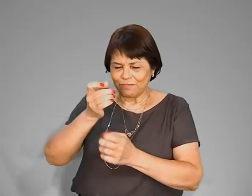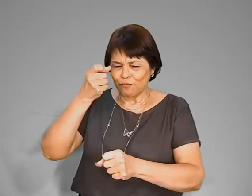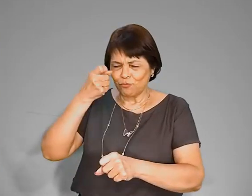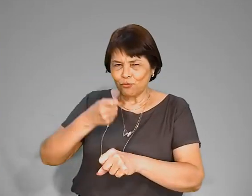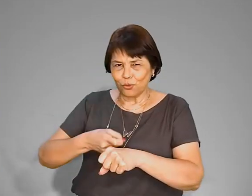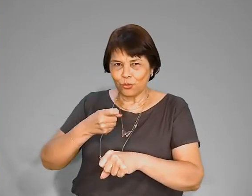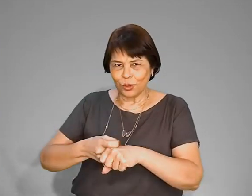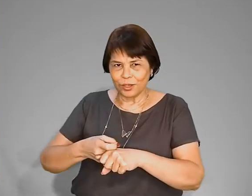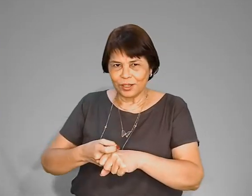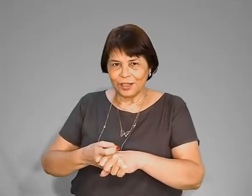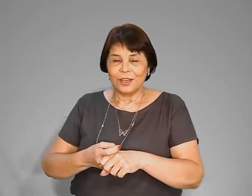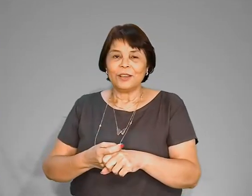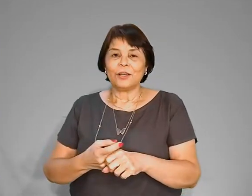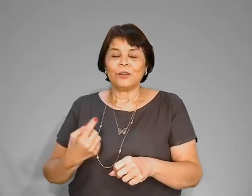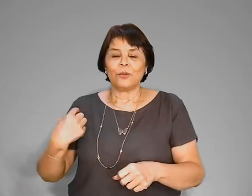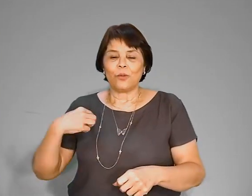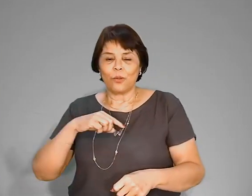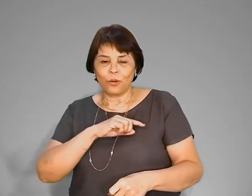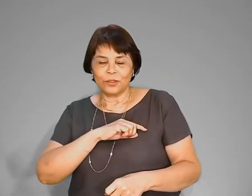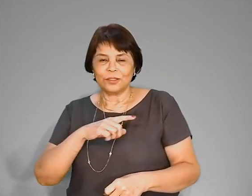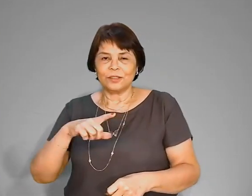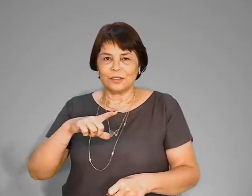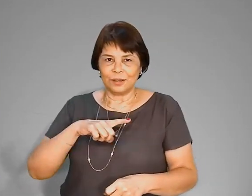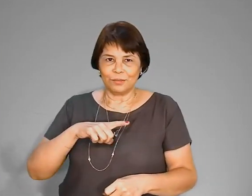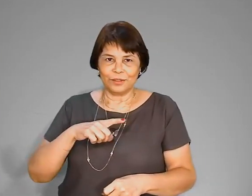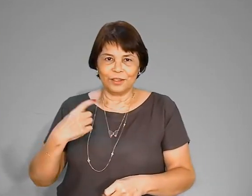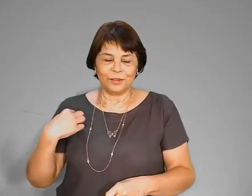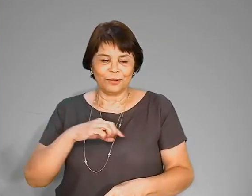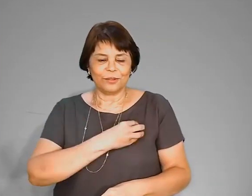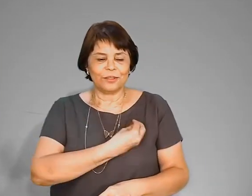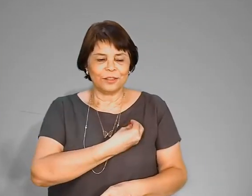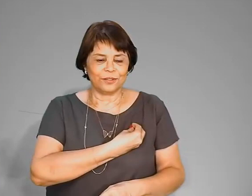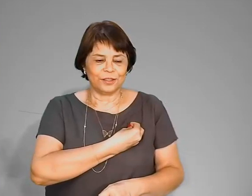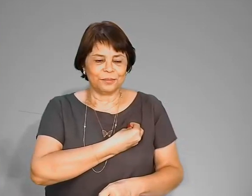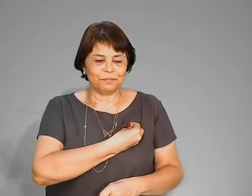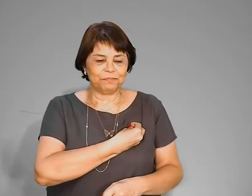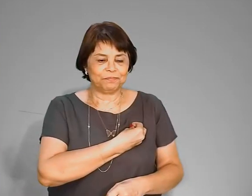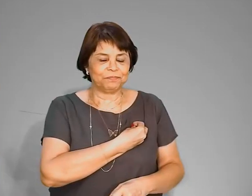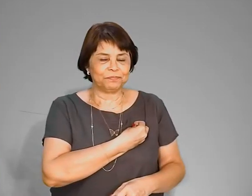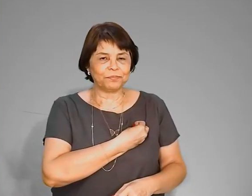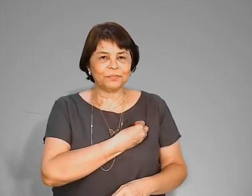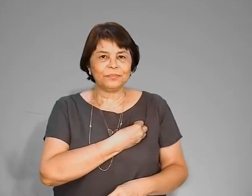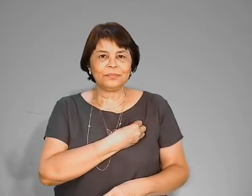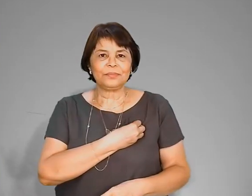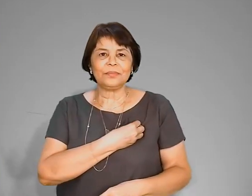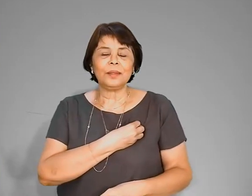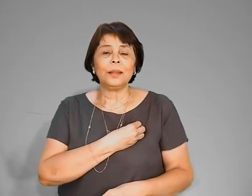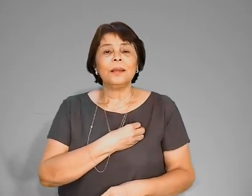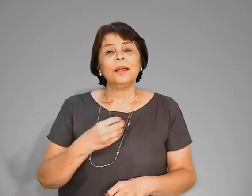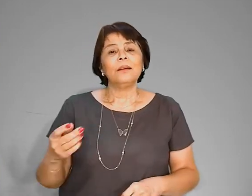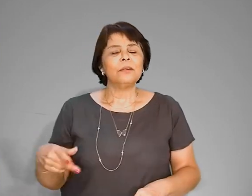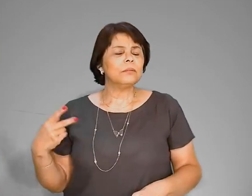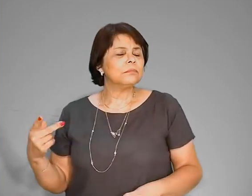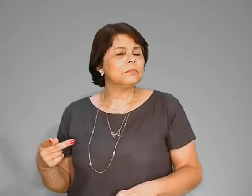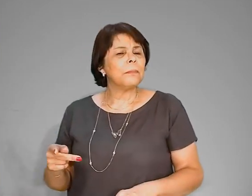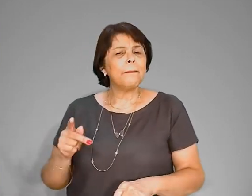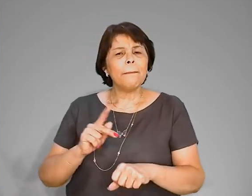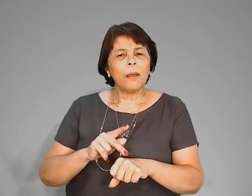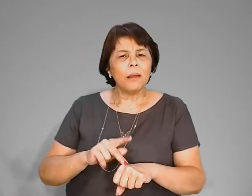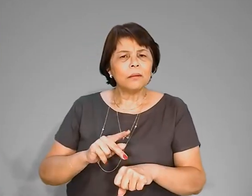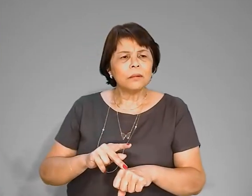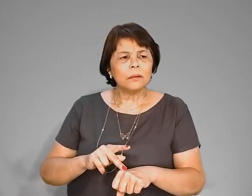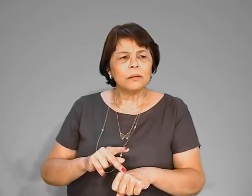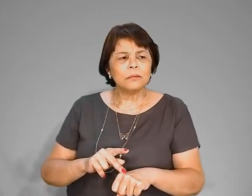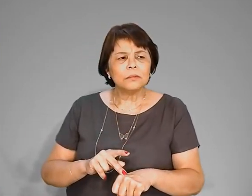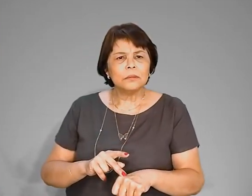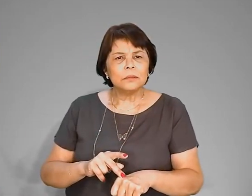pedra não é um teólogo, a pedra não é o Papa. A pedra é Cristo. A pedra não é Pedro. Tu és